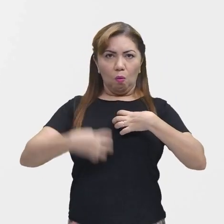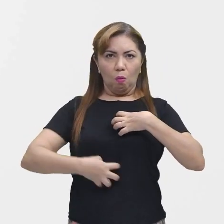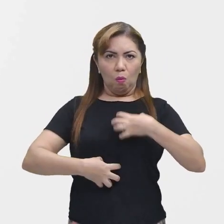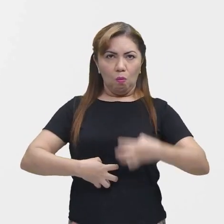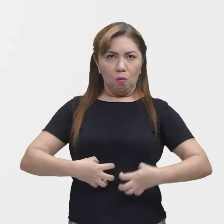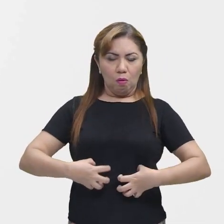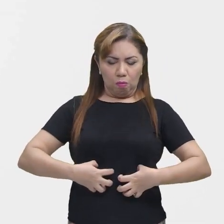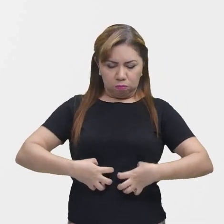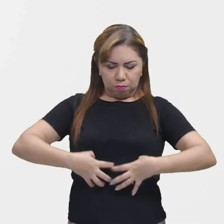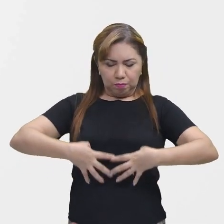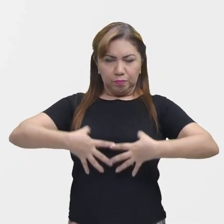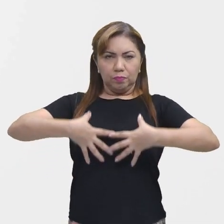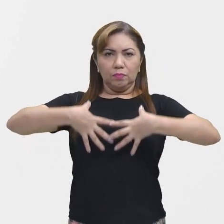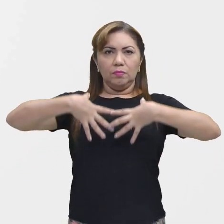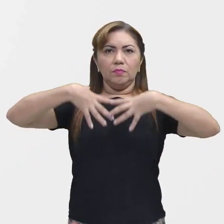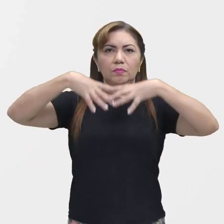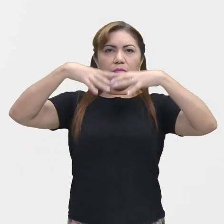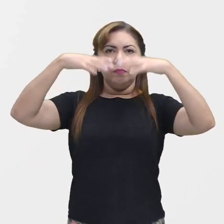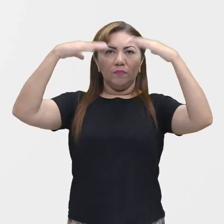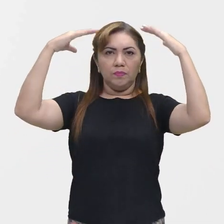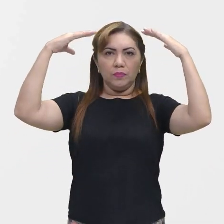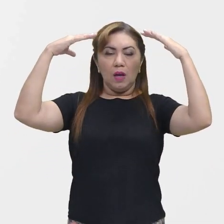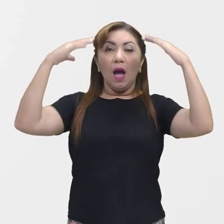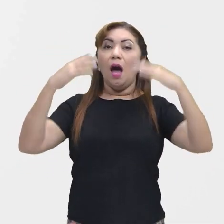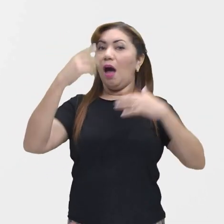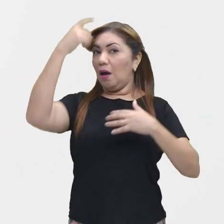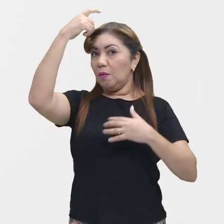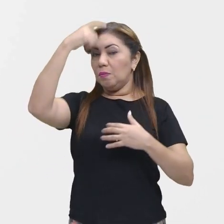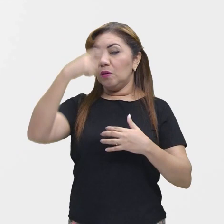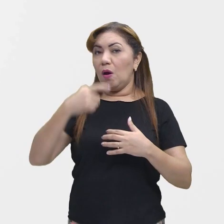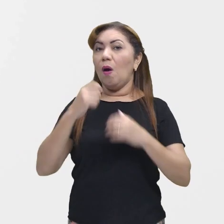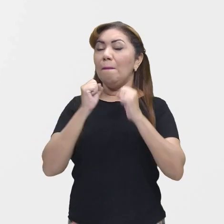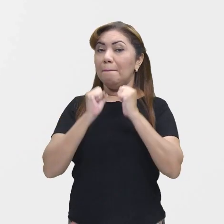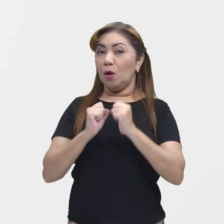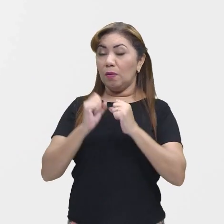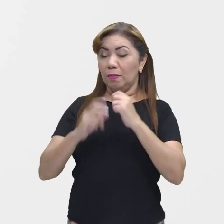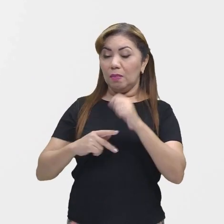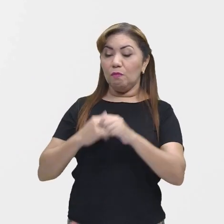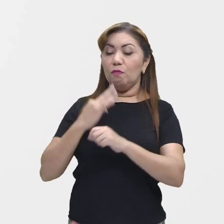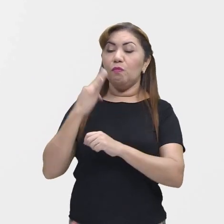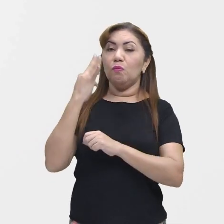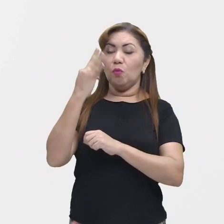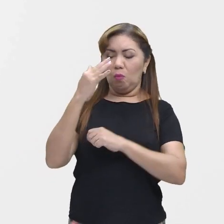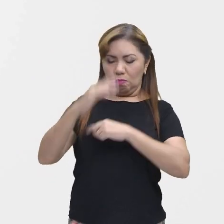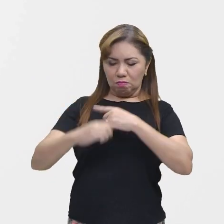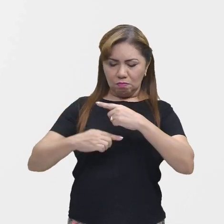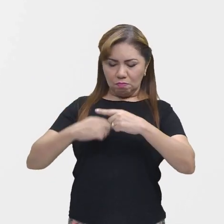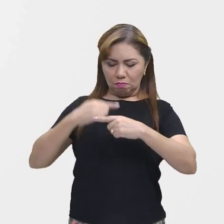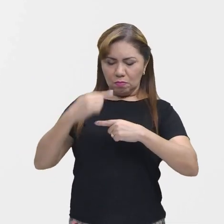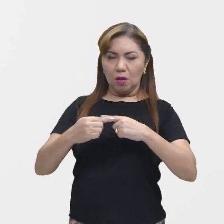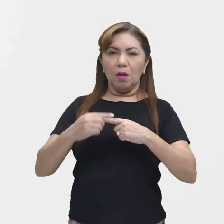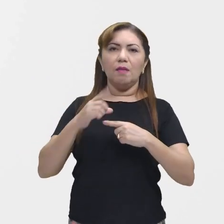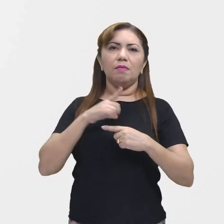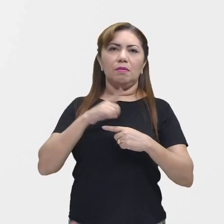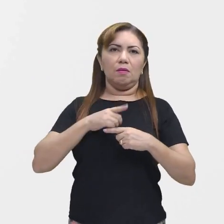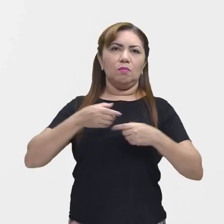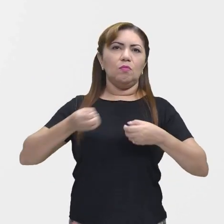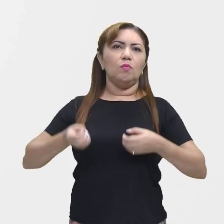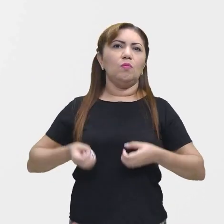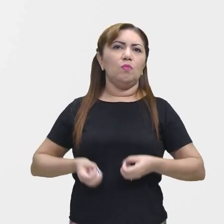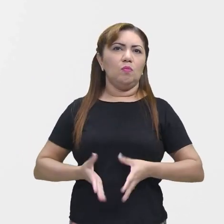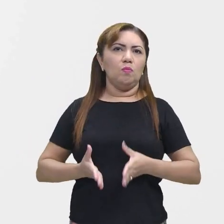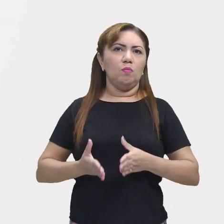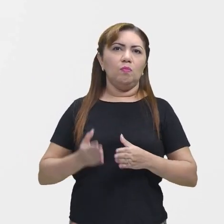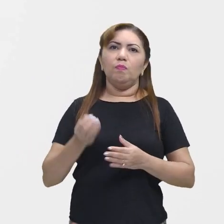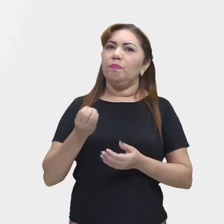chegam na maturidade, onde o ser humano pode gerar um novo ser.